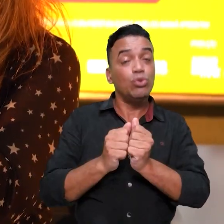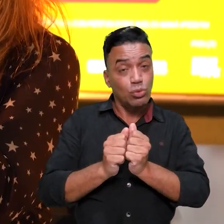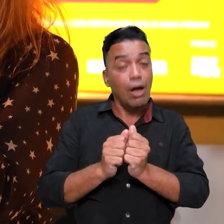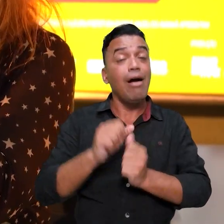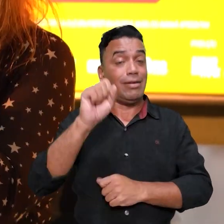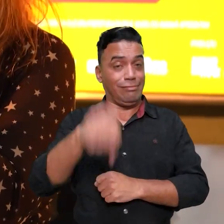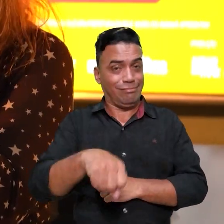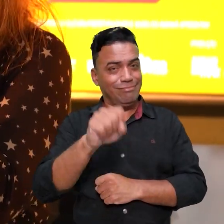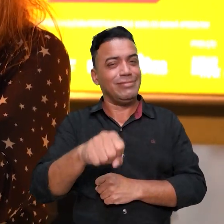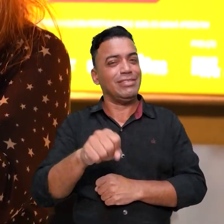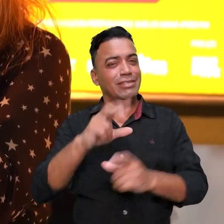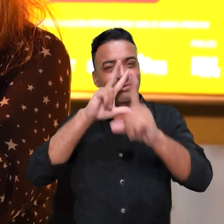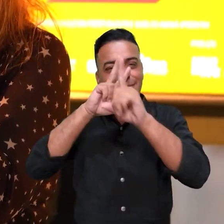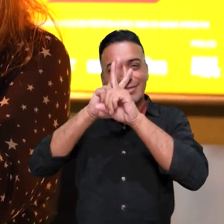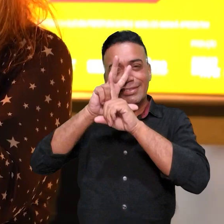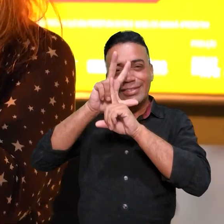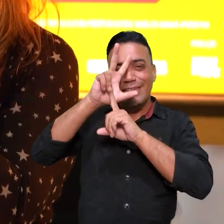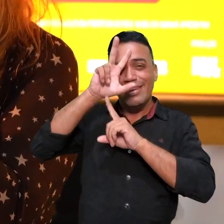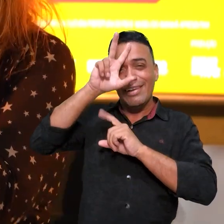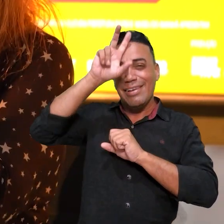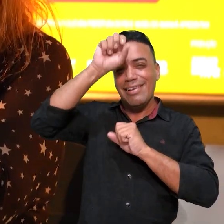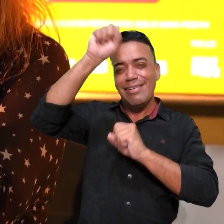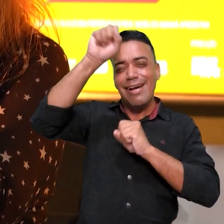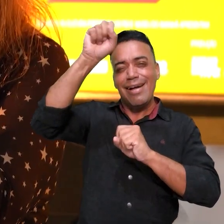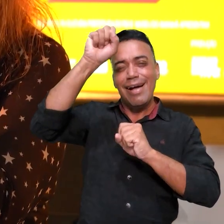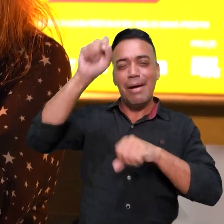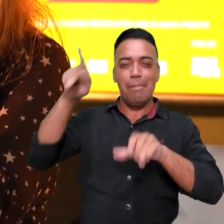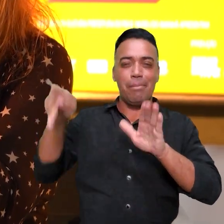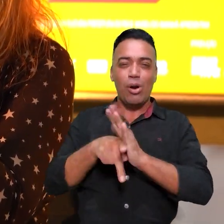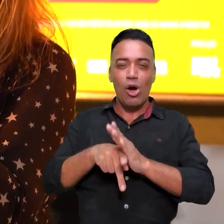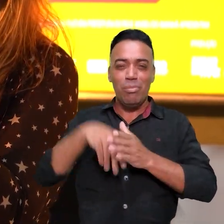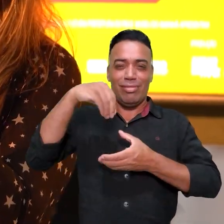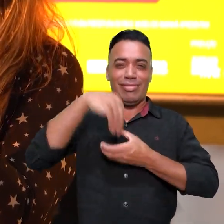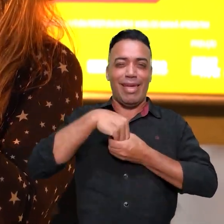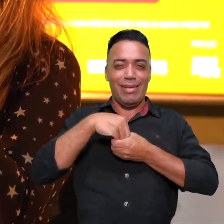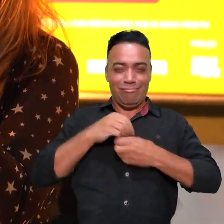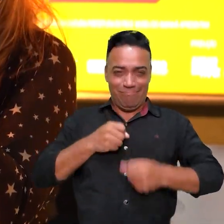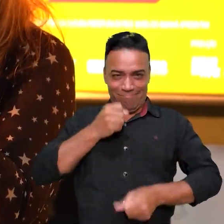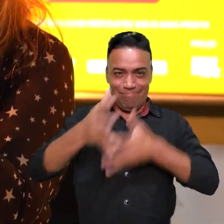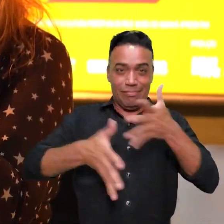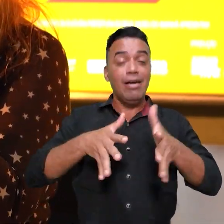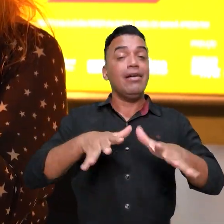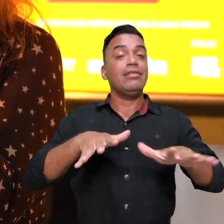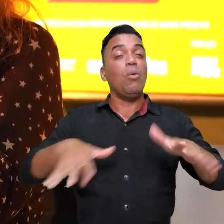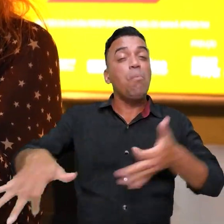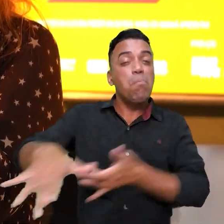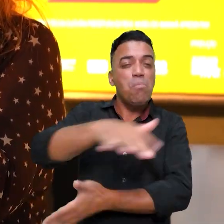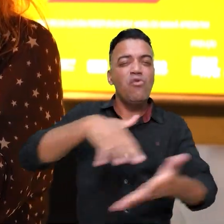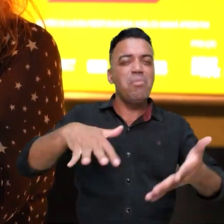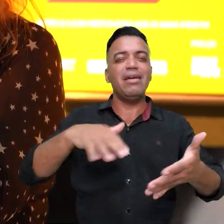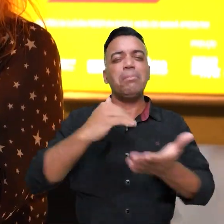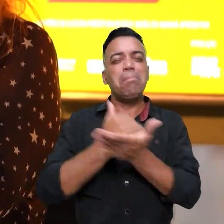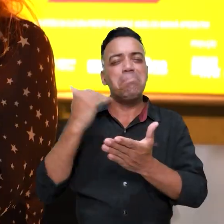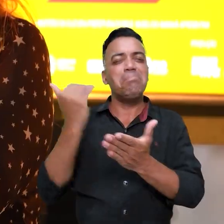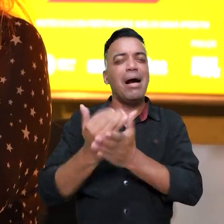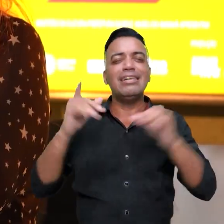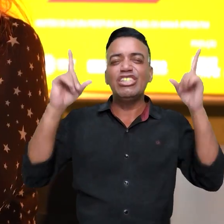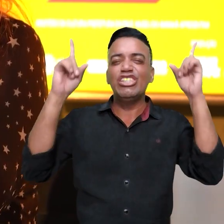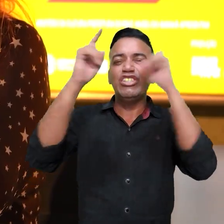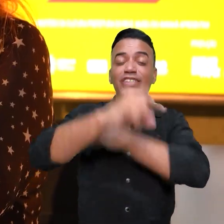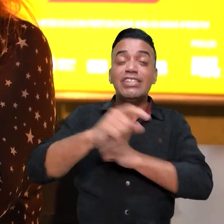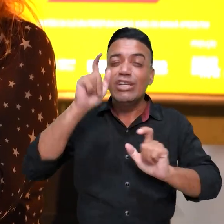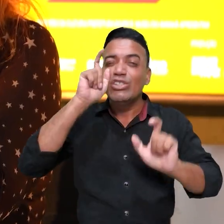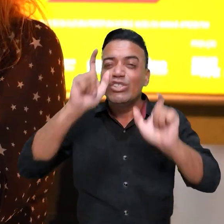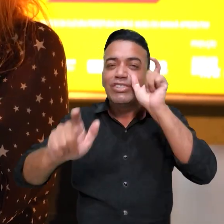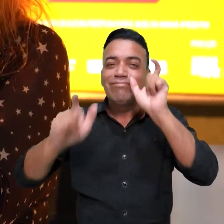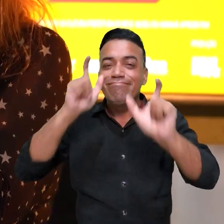sim você vai ganhar o seu espaço e o seu território. Quer dizer, é um movimento mais complexo, mais